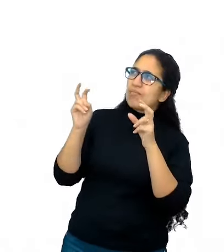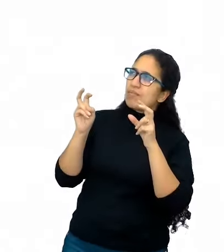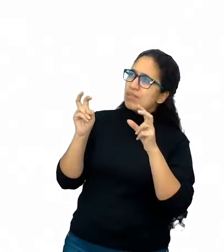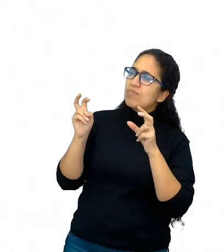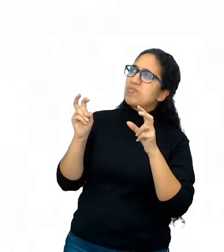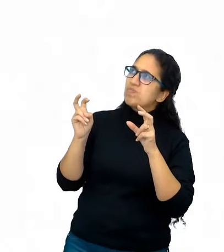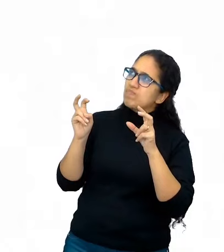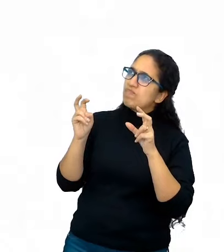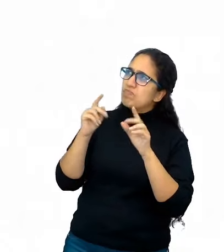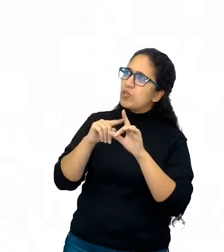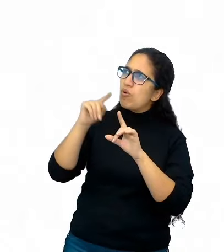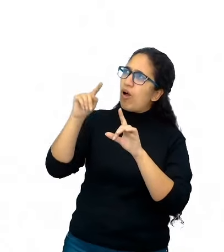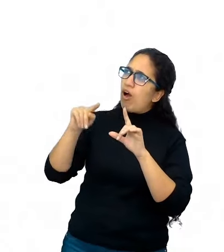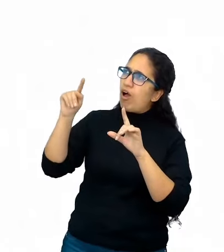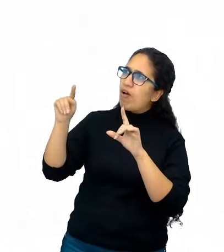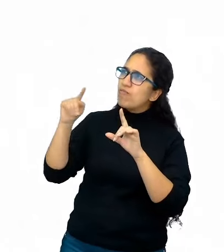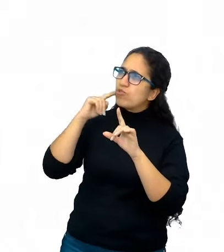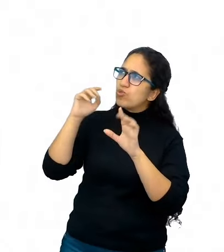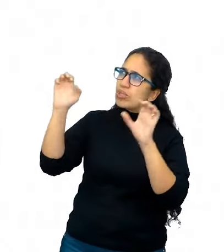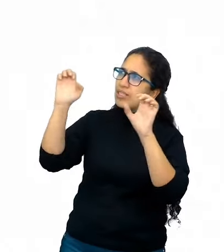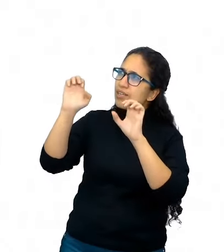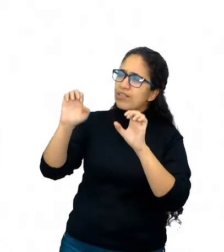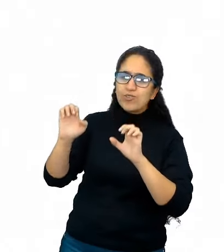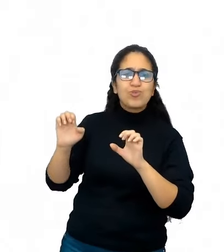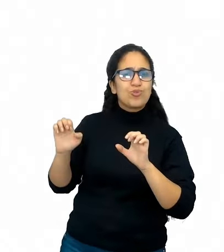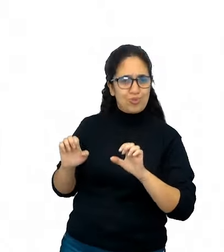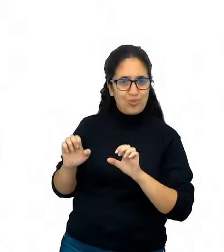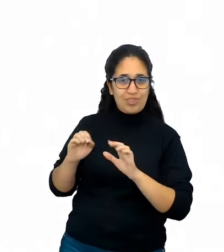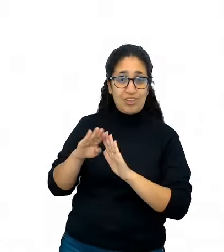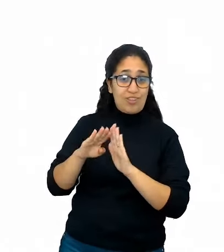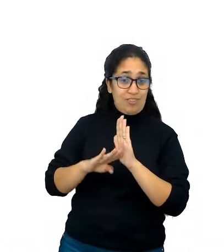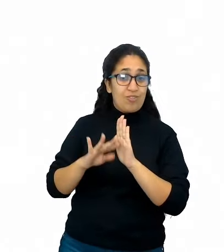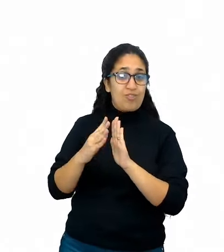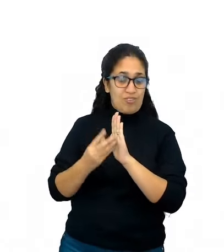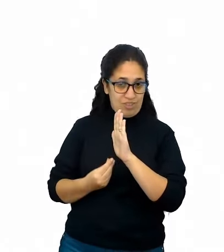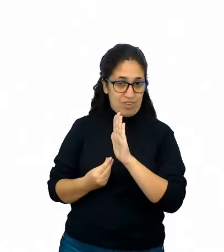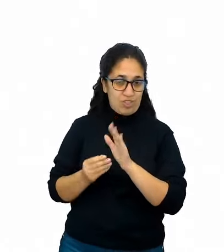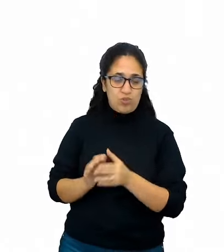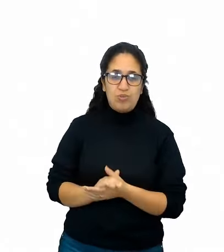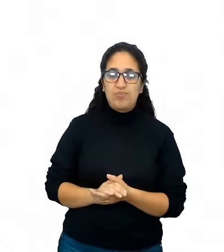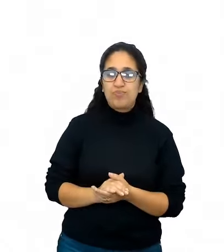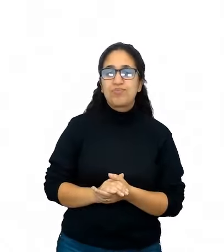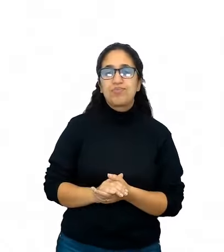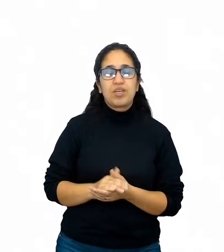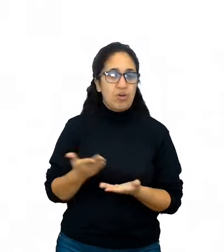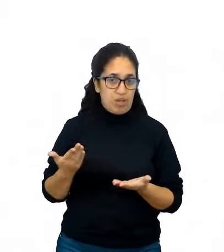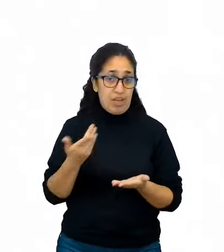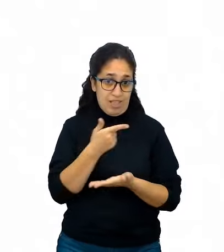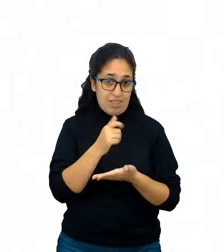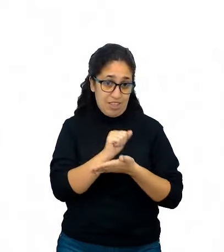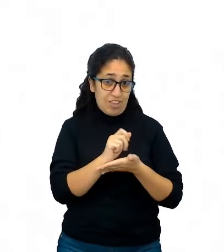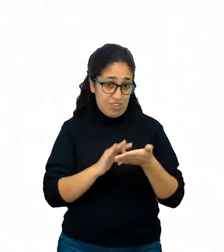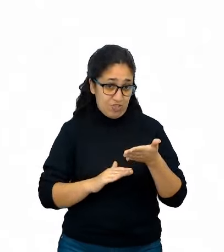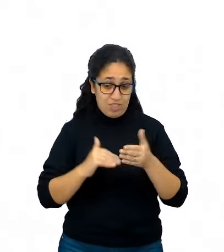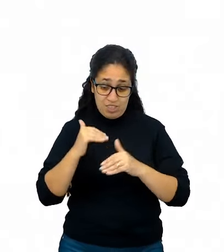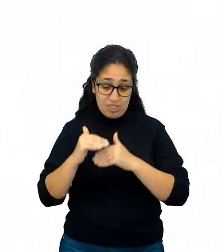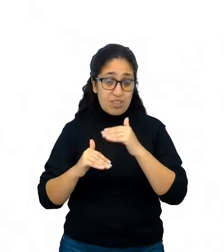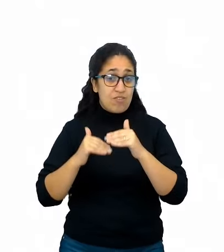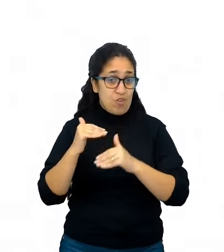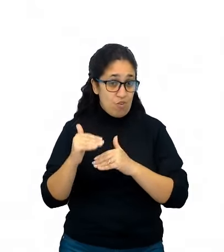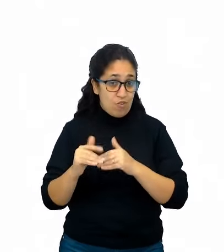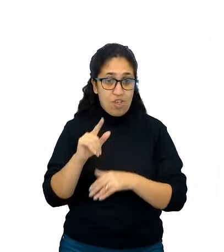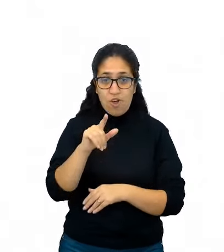por meio de grafo, toda a estrutura do algoritmo. Então, para desenvolver essa atividade, né?